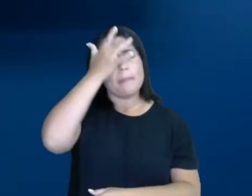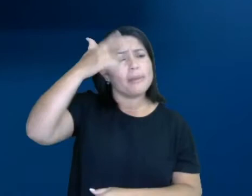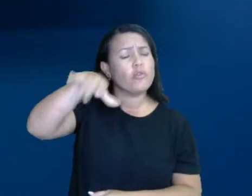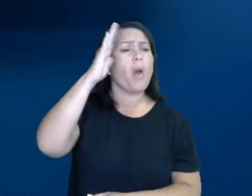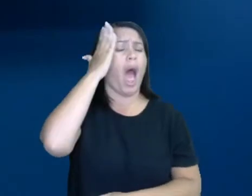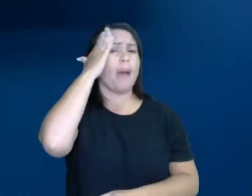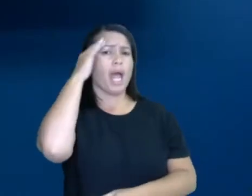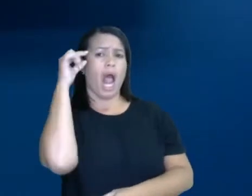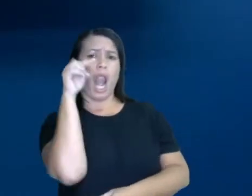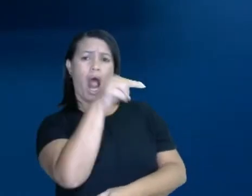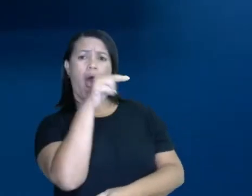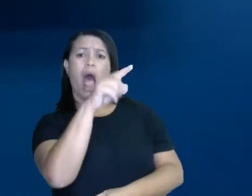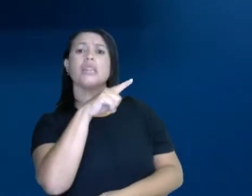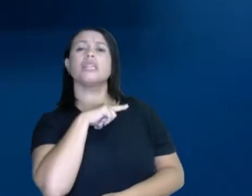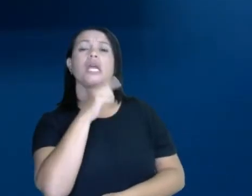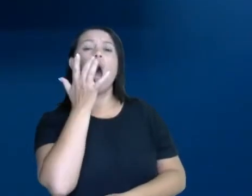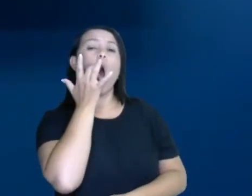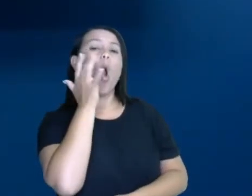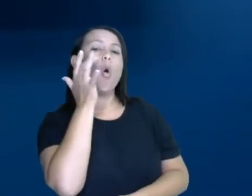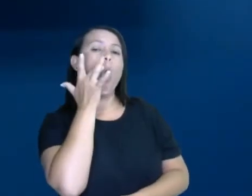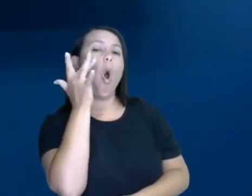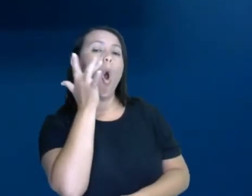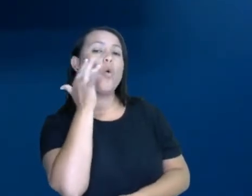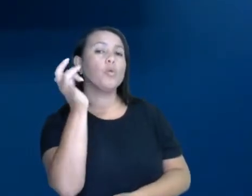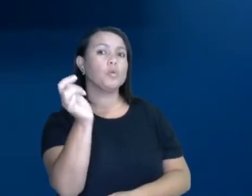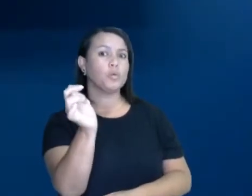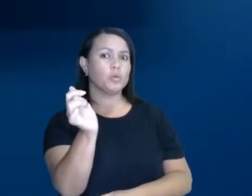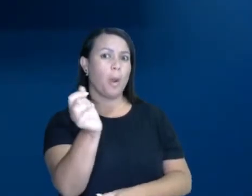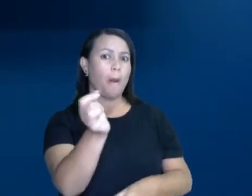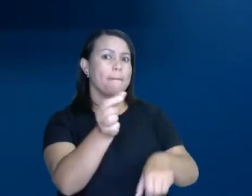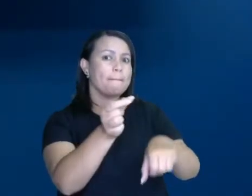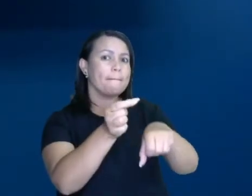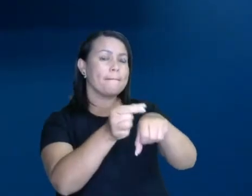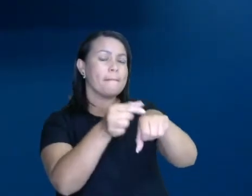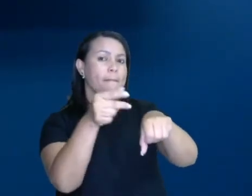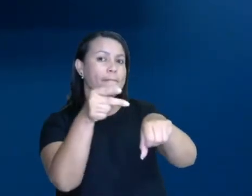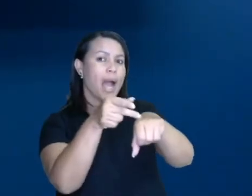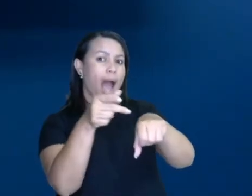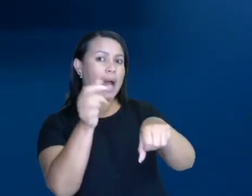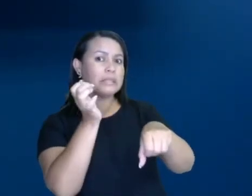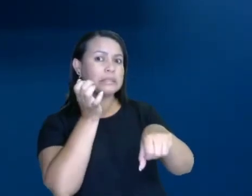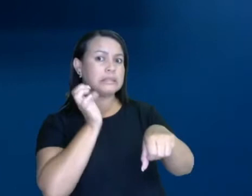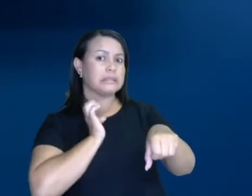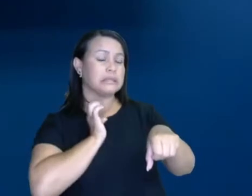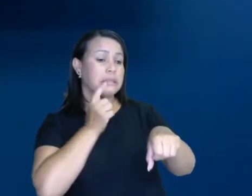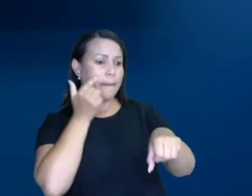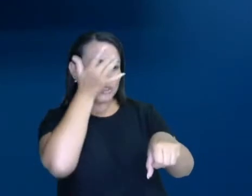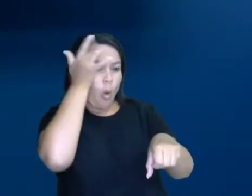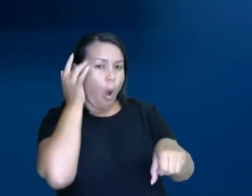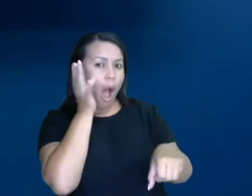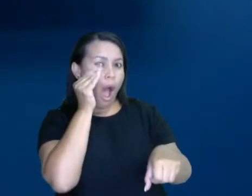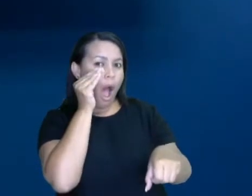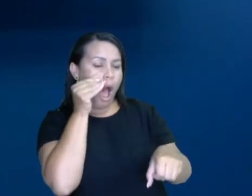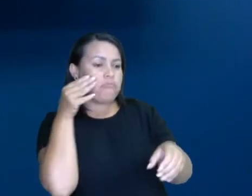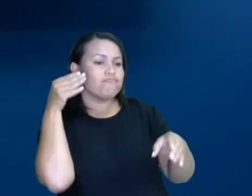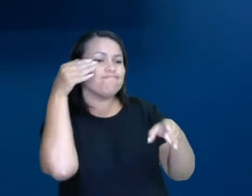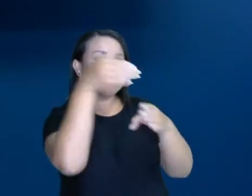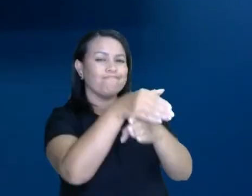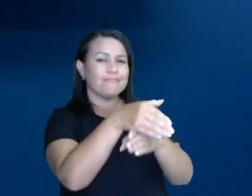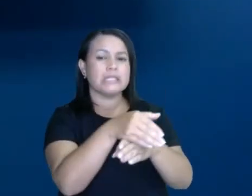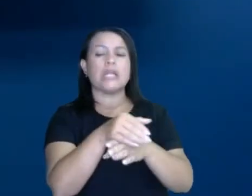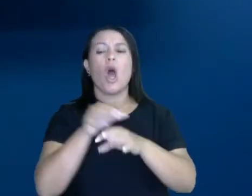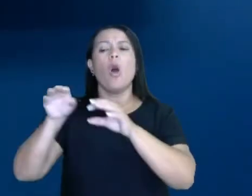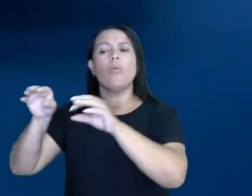naquela região tinha ouro, pedras preciosas, enfim, e quiseram ir lá explorar esse recurso. As pessoas migraram